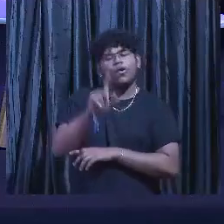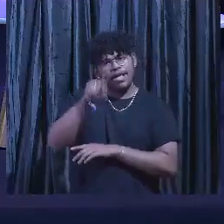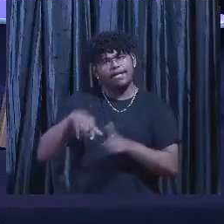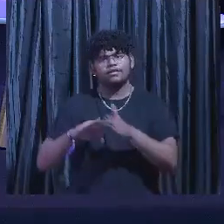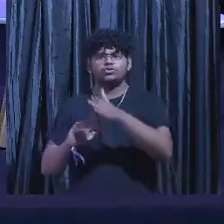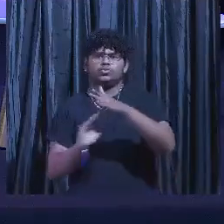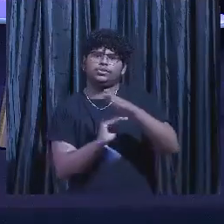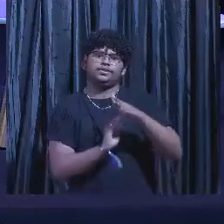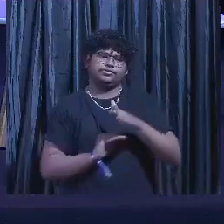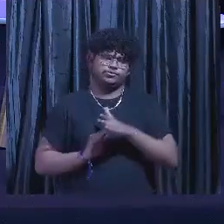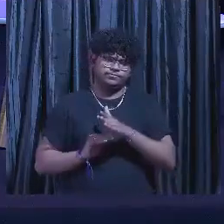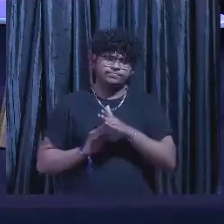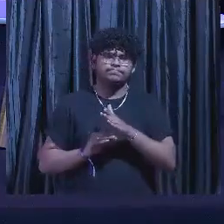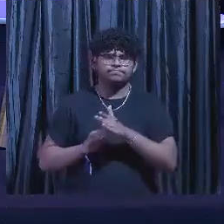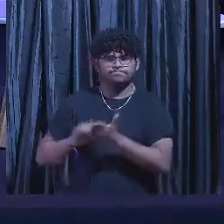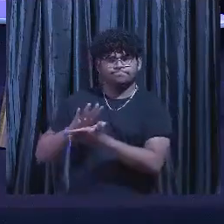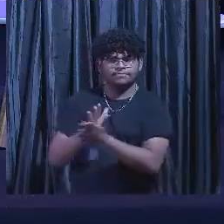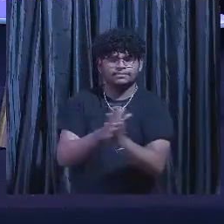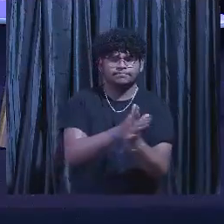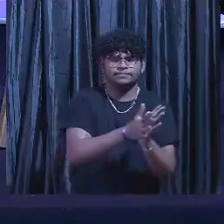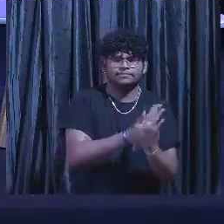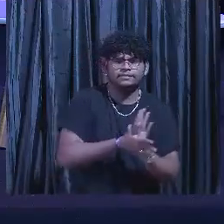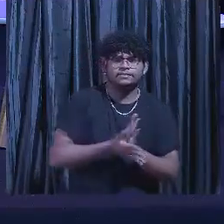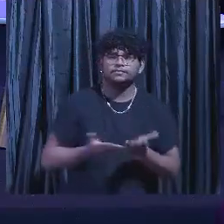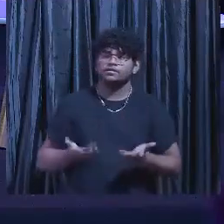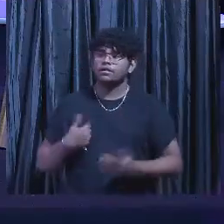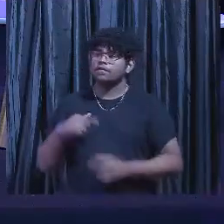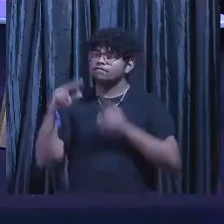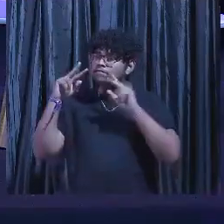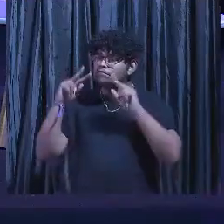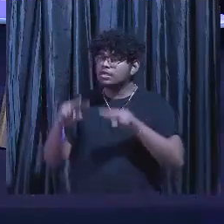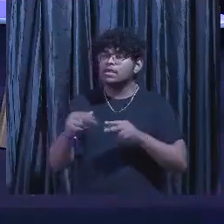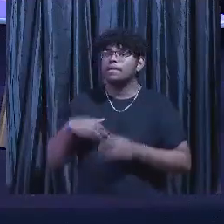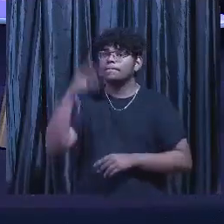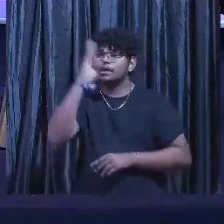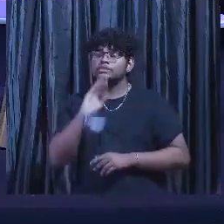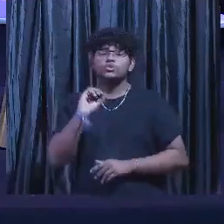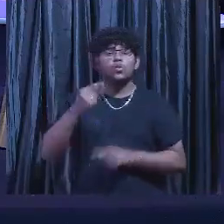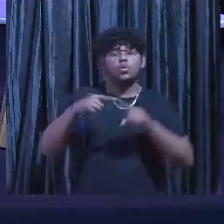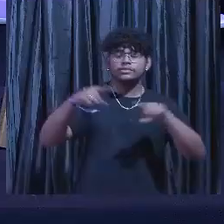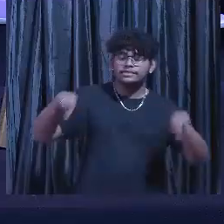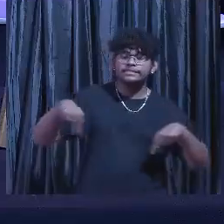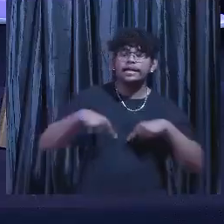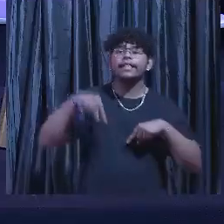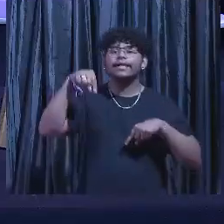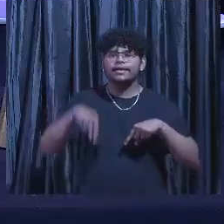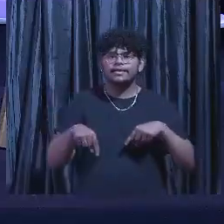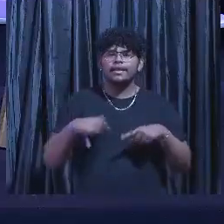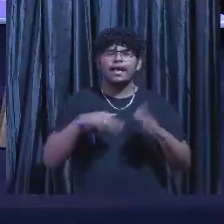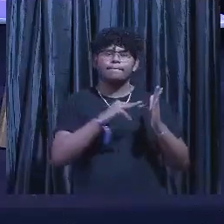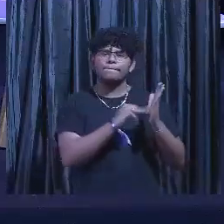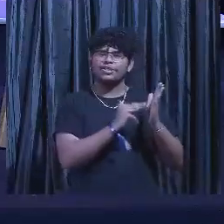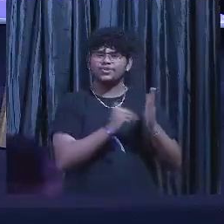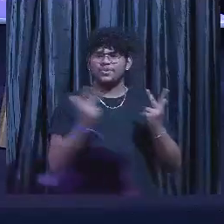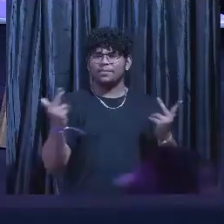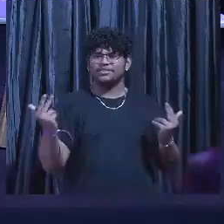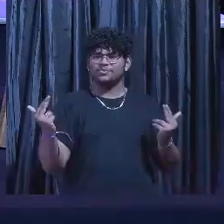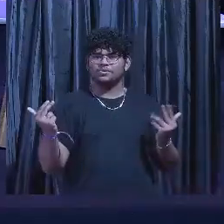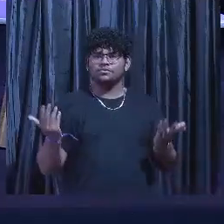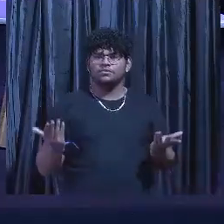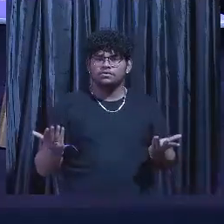excludente. A gente não pode olhar o Brasil ou essa sala com um mesmo método. Se eu fizer isso, talvez eu